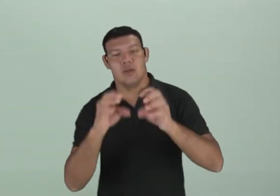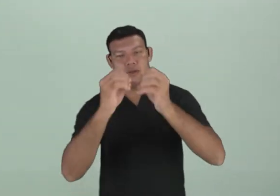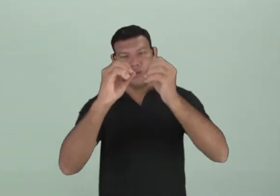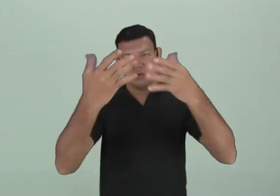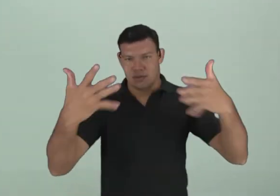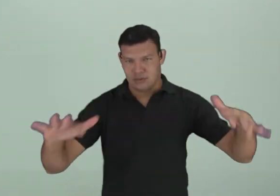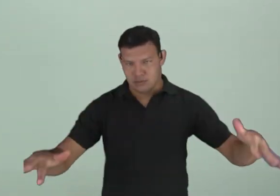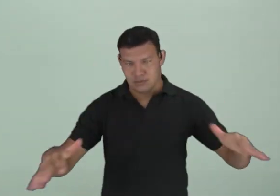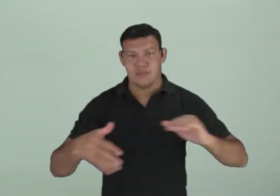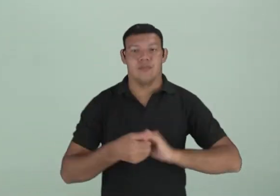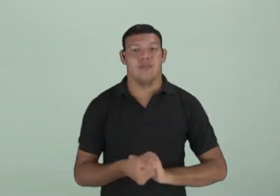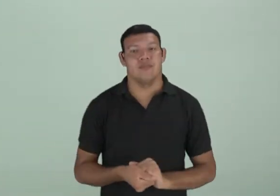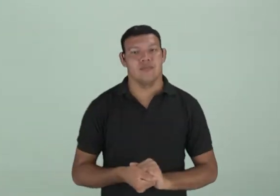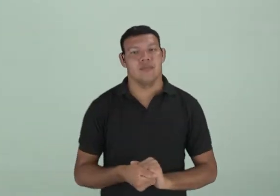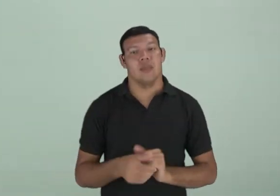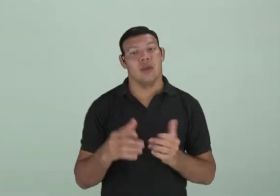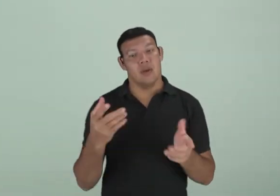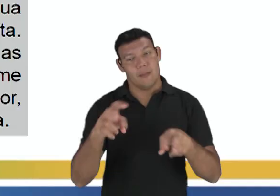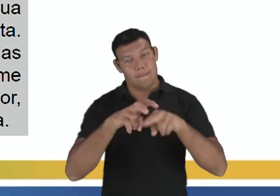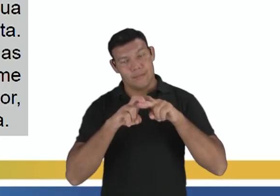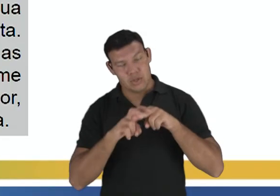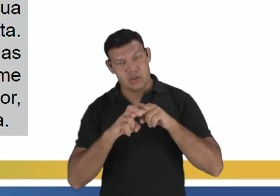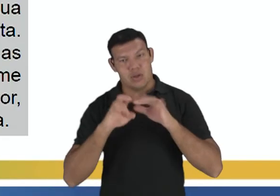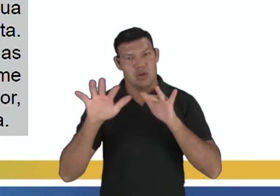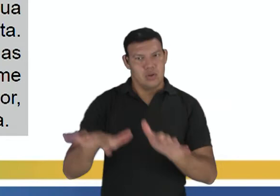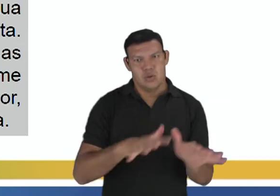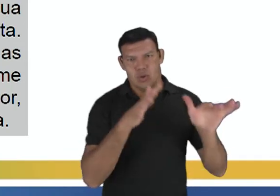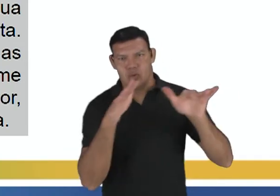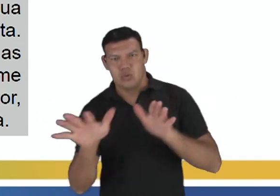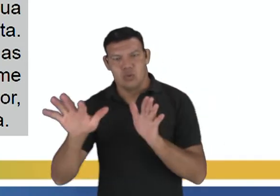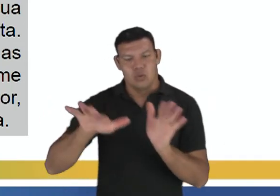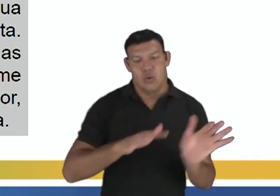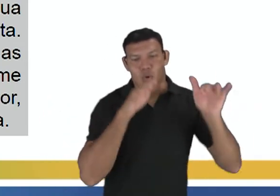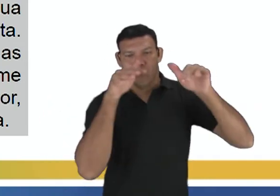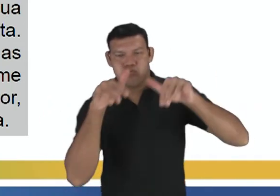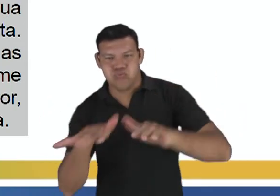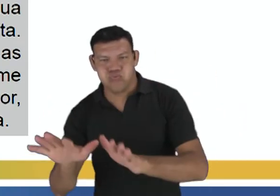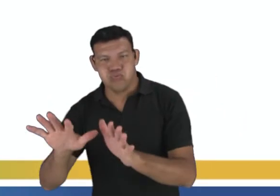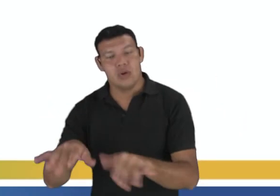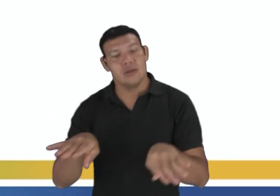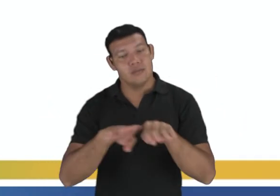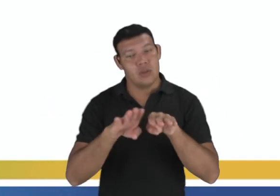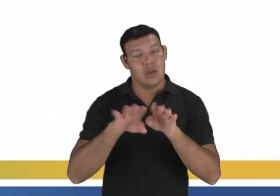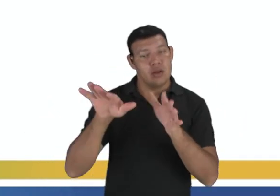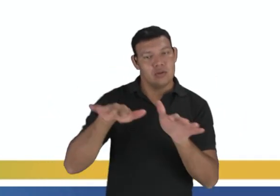tá? Por isso que nós falamos de maré alta e maré baixa, tá?